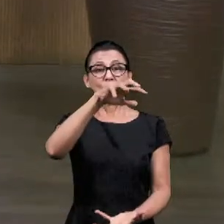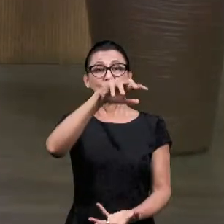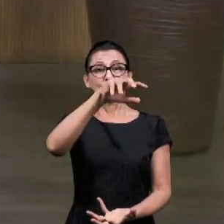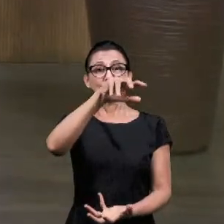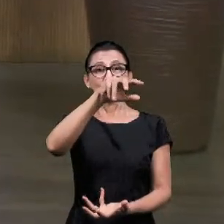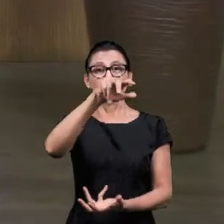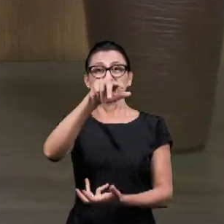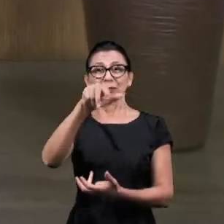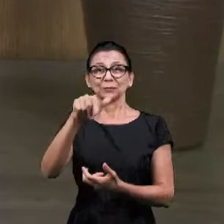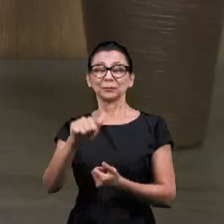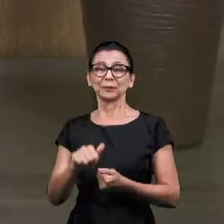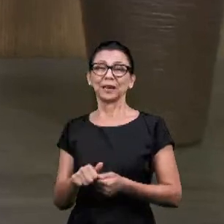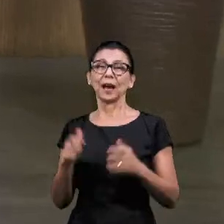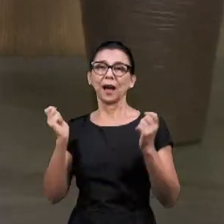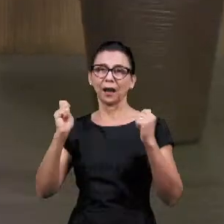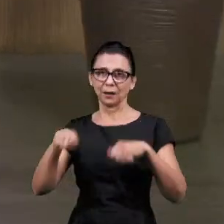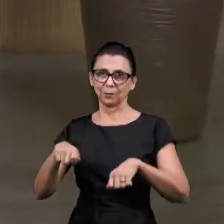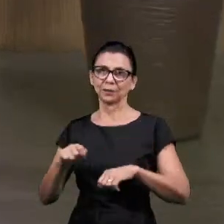dá acesso a ele.